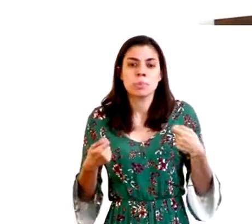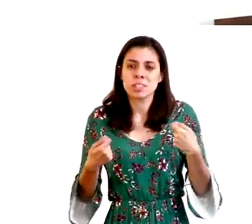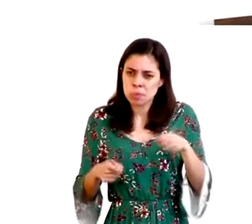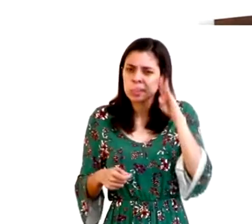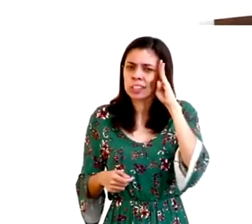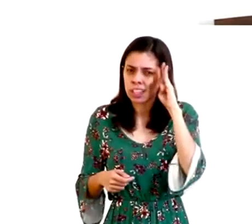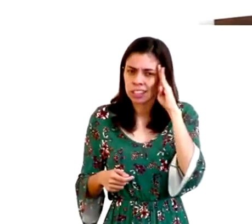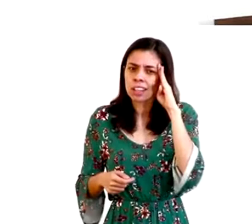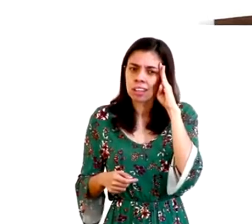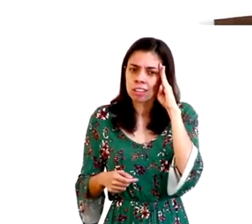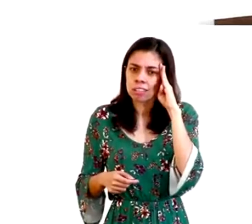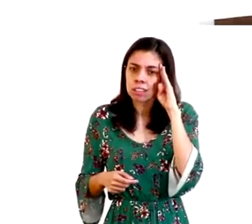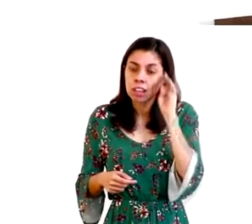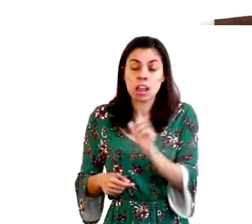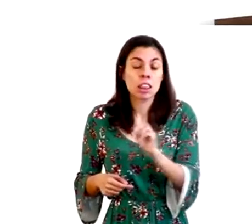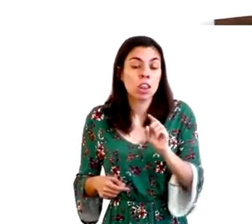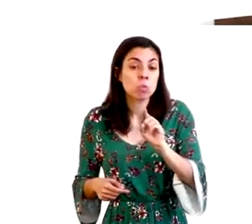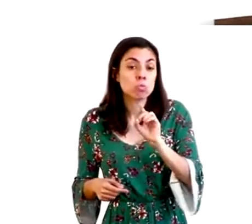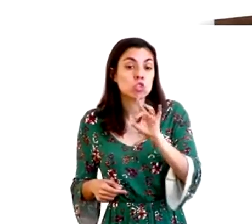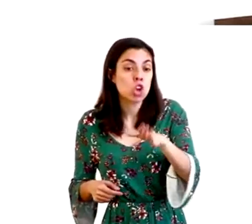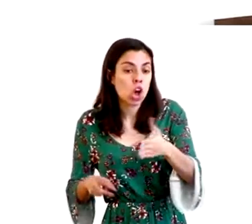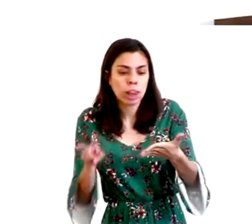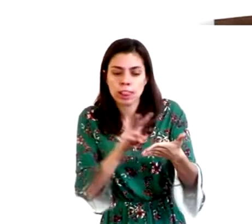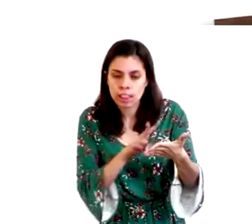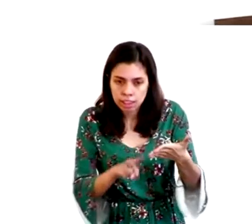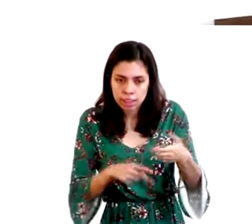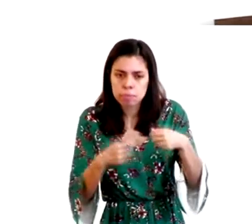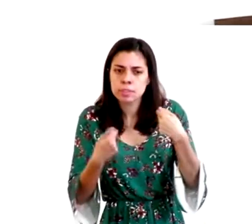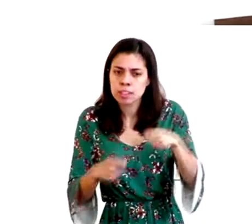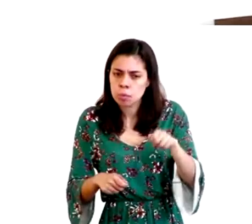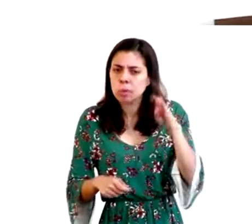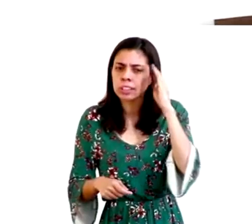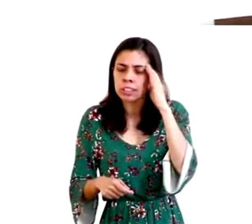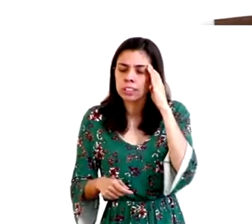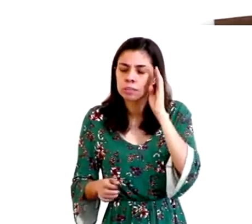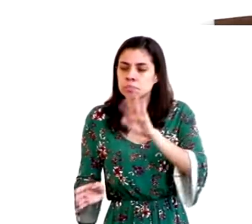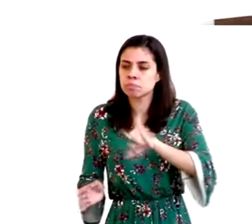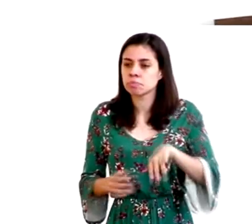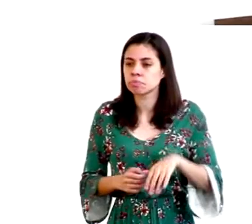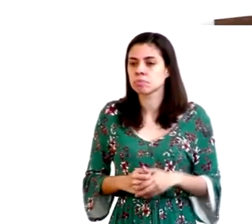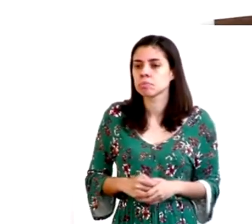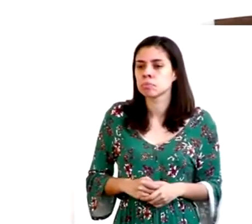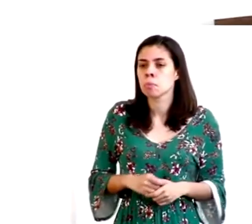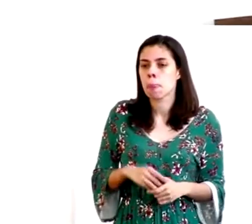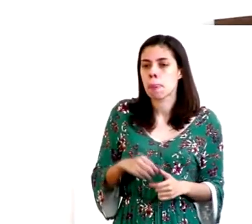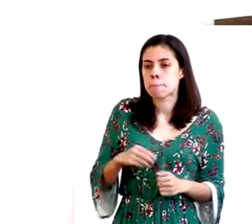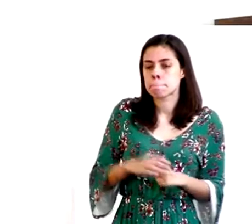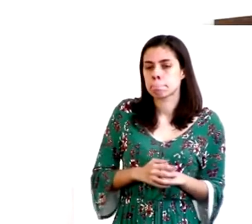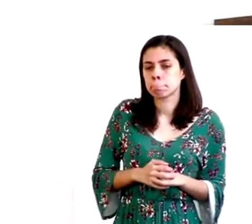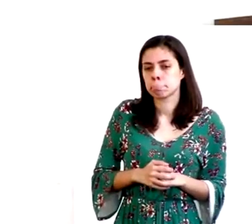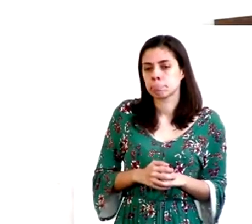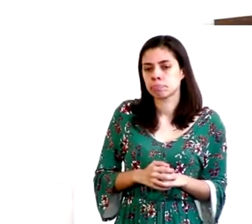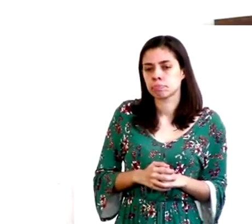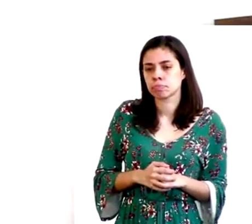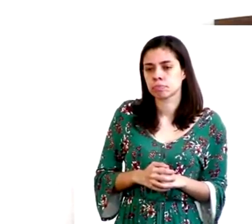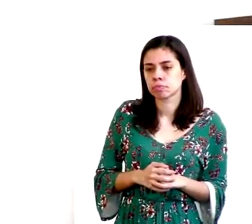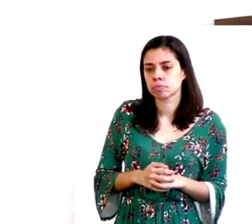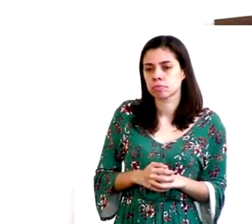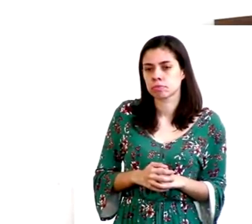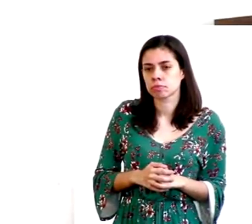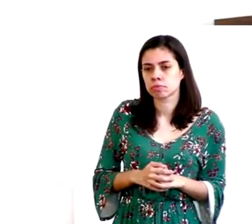julguem. Não julguem. Não julguem, para vocês não